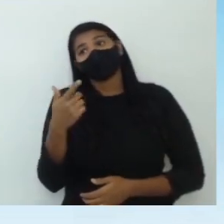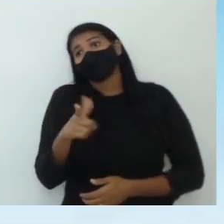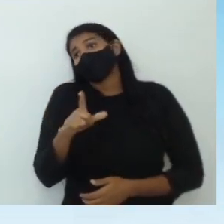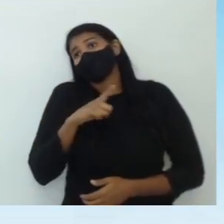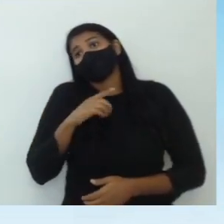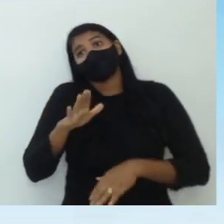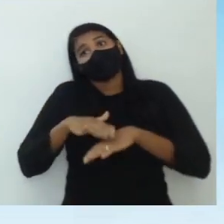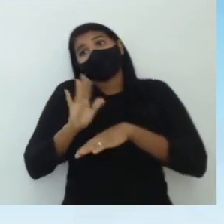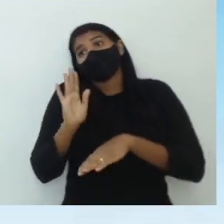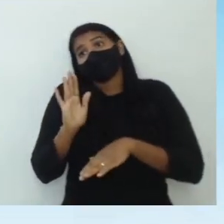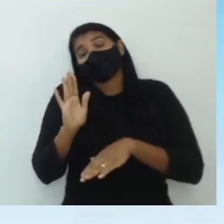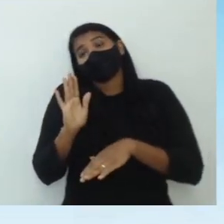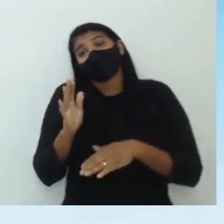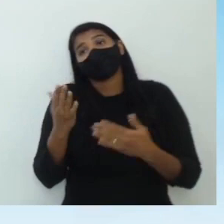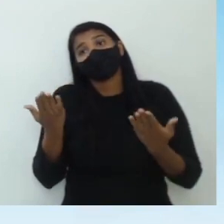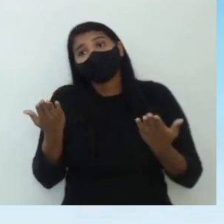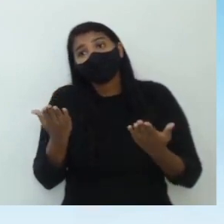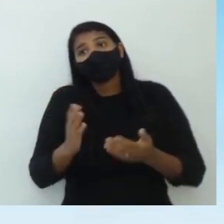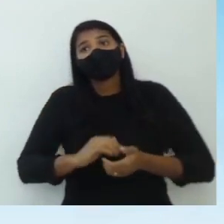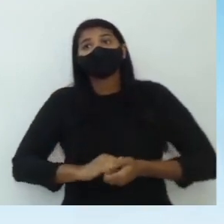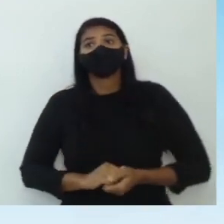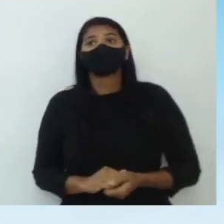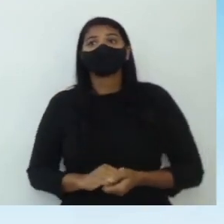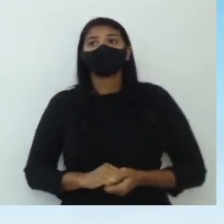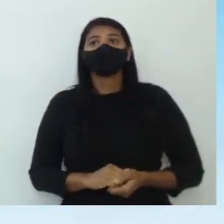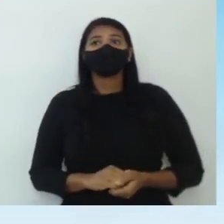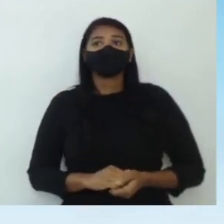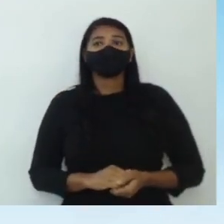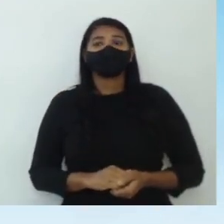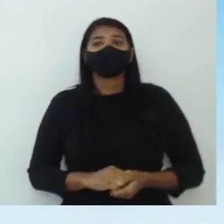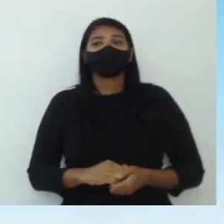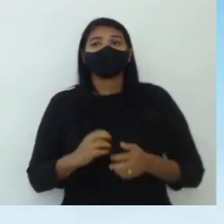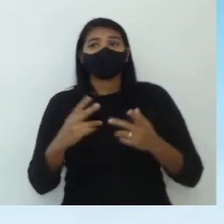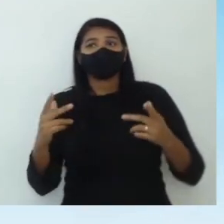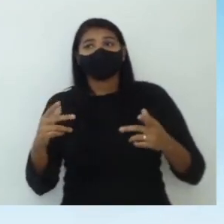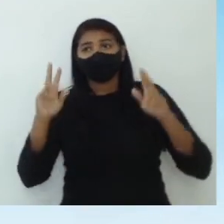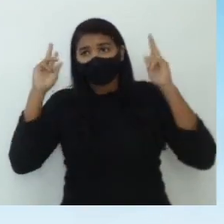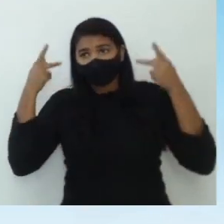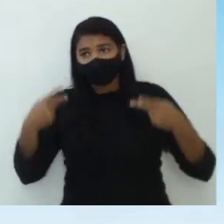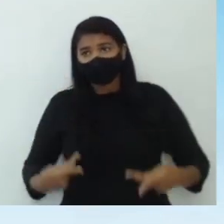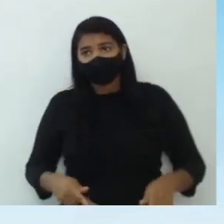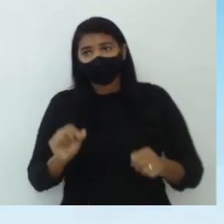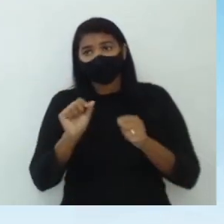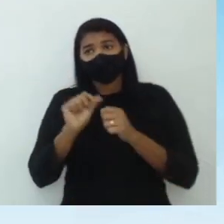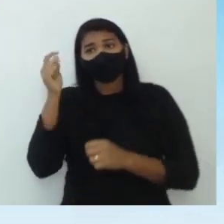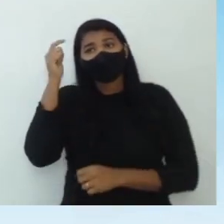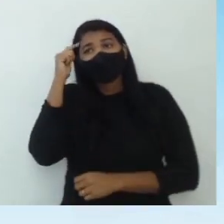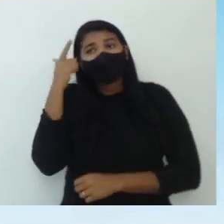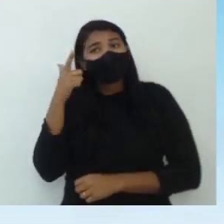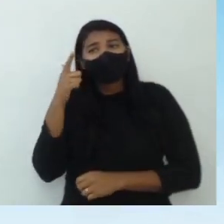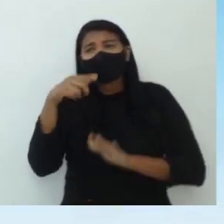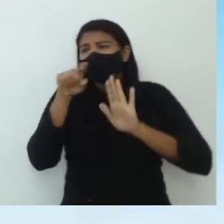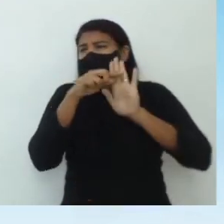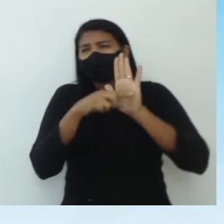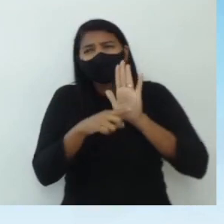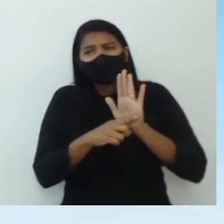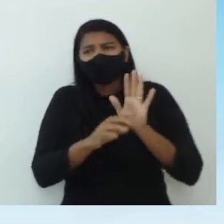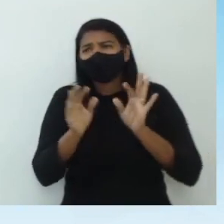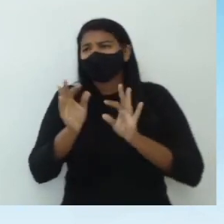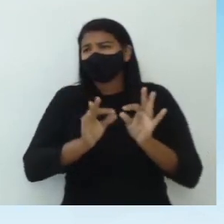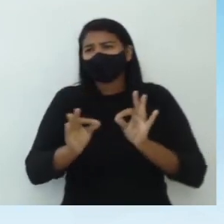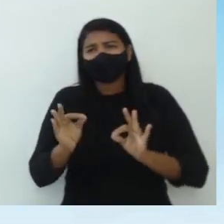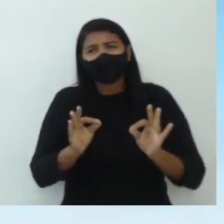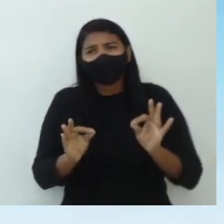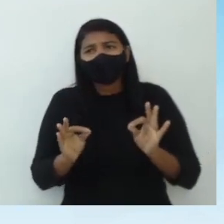Exatamente. Então, assim, é aquele efeito dominó. Uma coisa que o ser humano faz e ele não pensa, não planeja, não entende realmente a dimensão